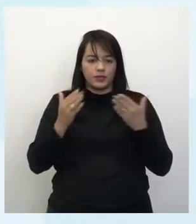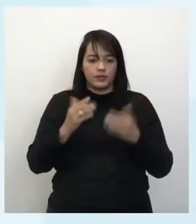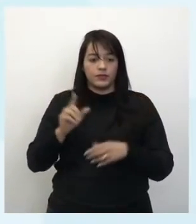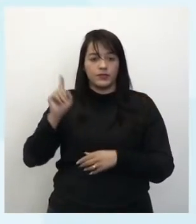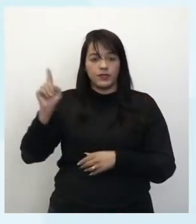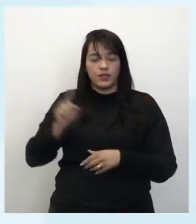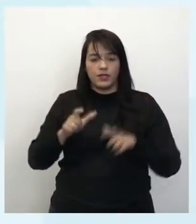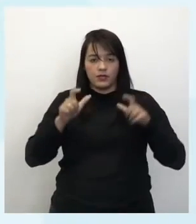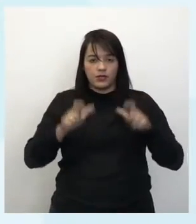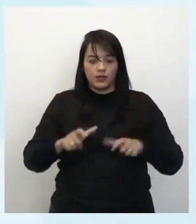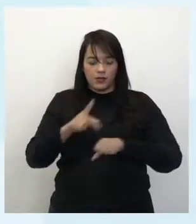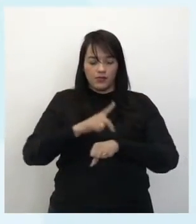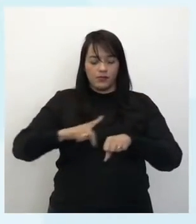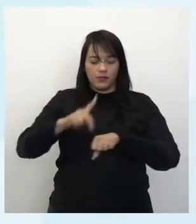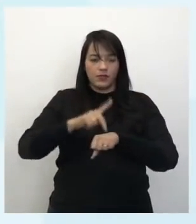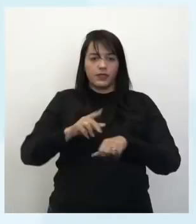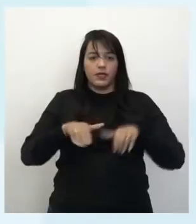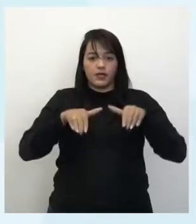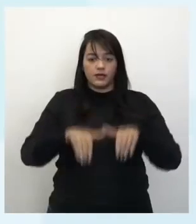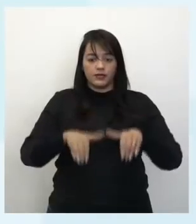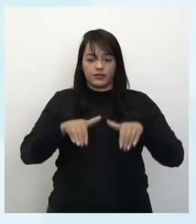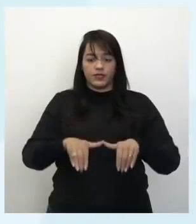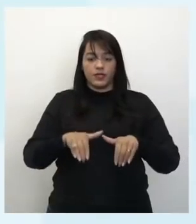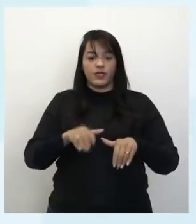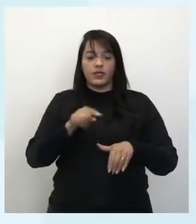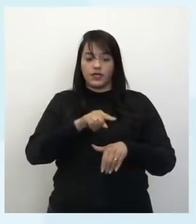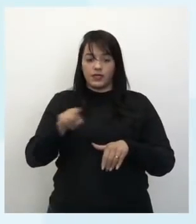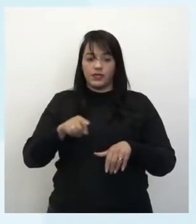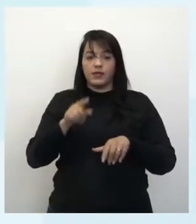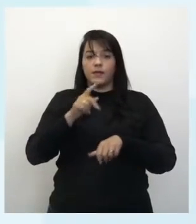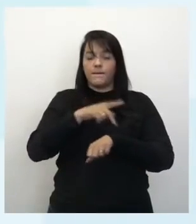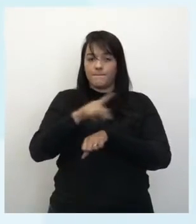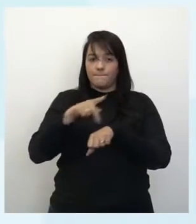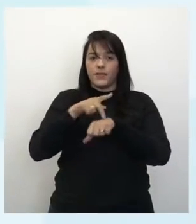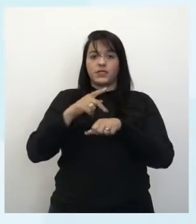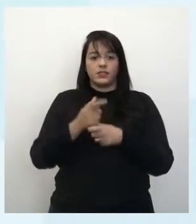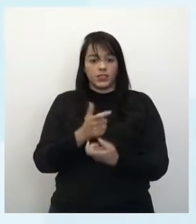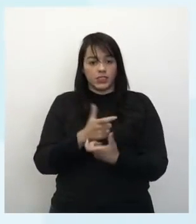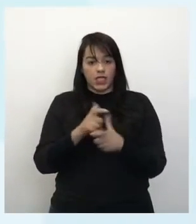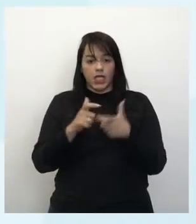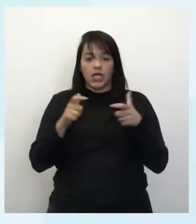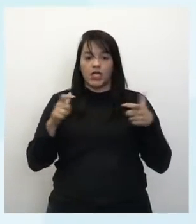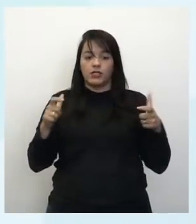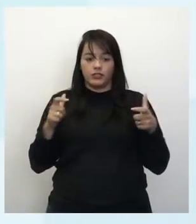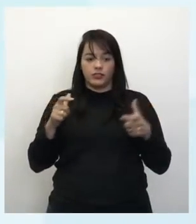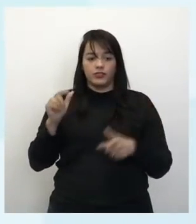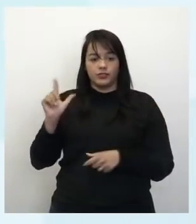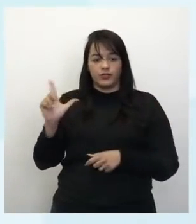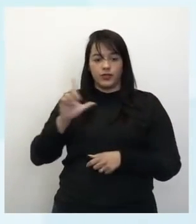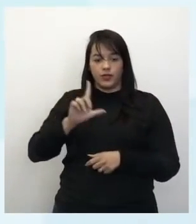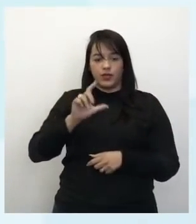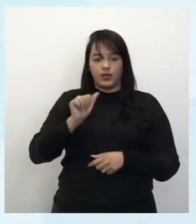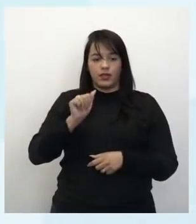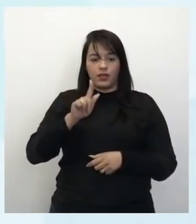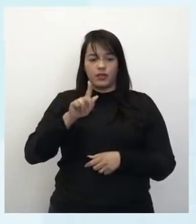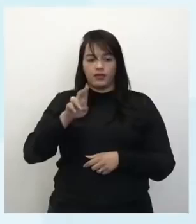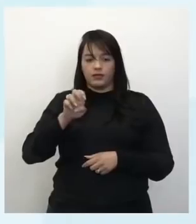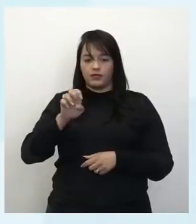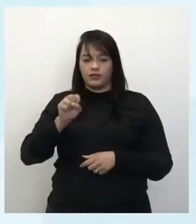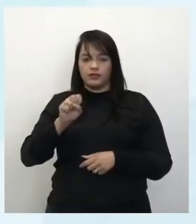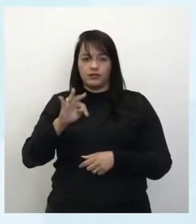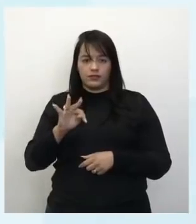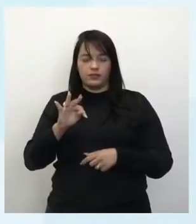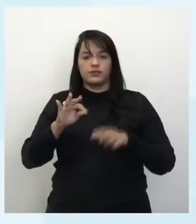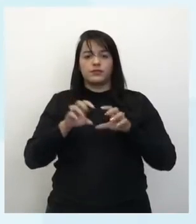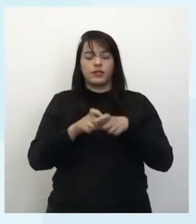dos maiores países. Então, large é grande ou largo, né? Então, a